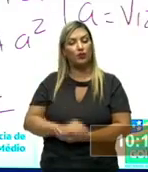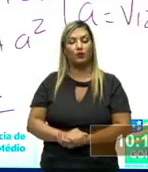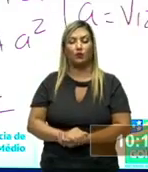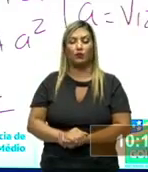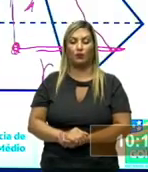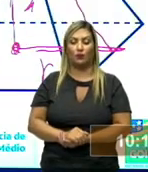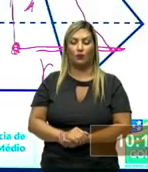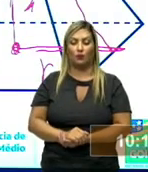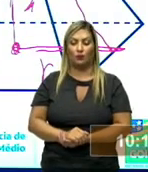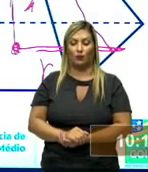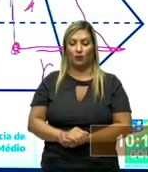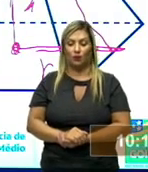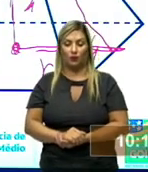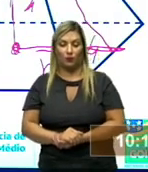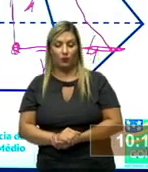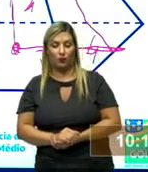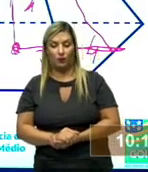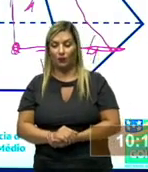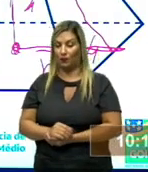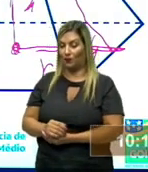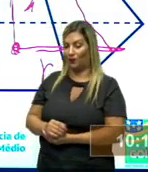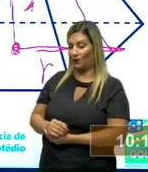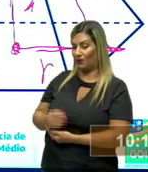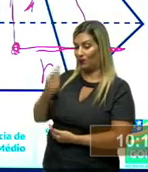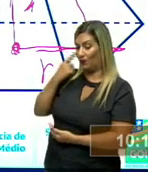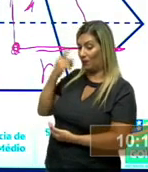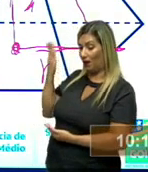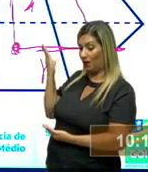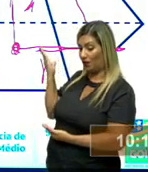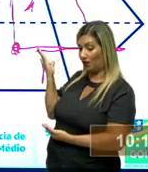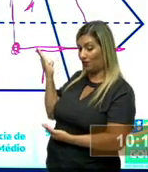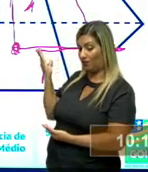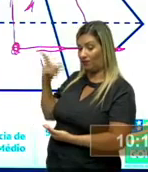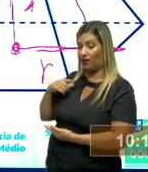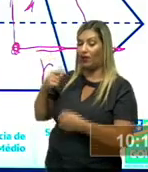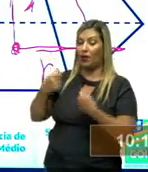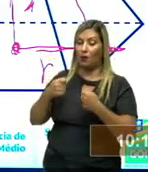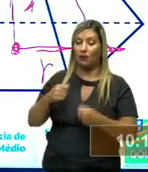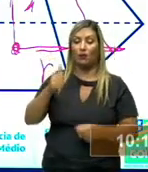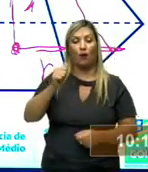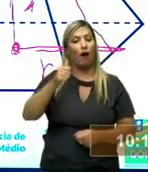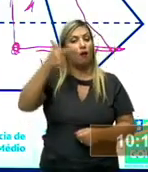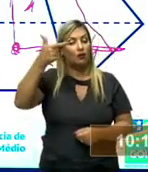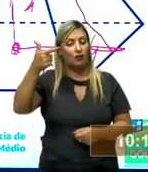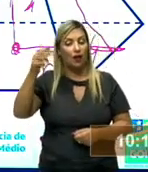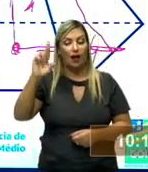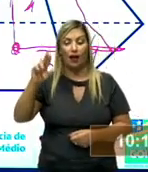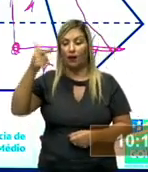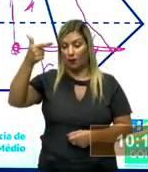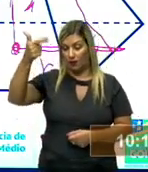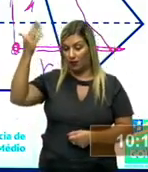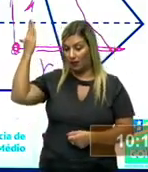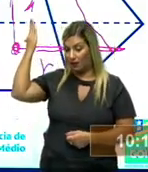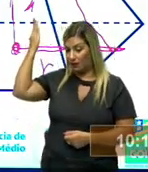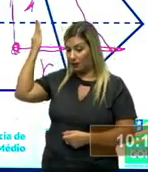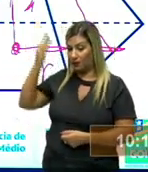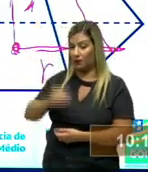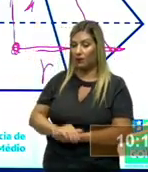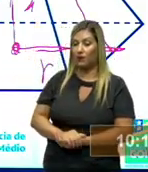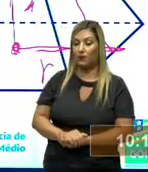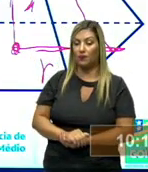vou voltar aqui na minha figura só para mostrar para vocês o que que eu preciso ao quadrado = R ao quadrado